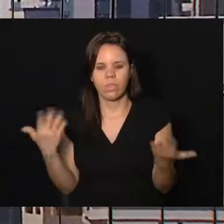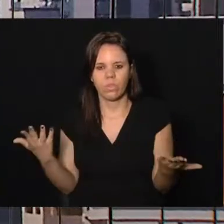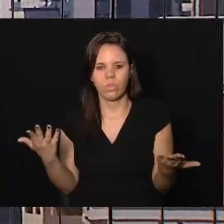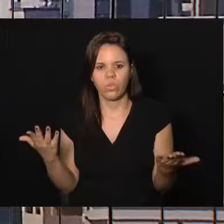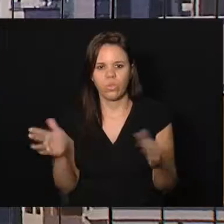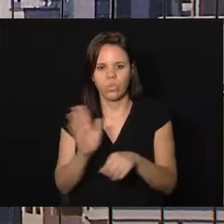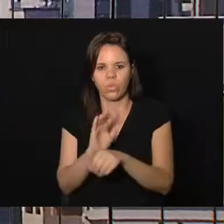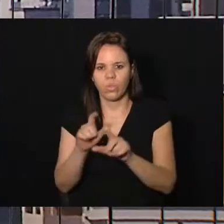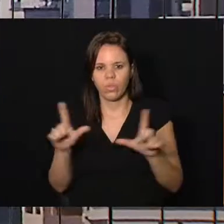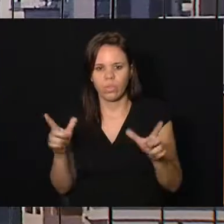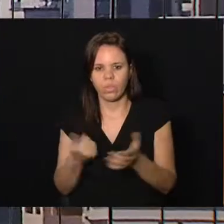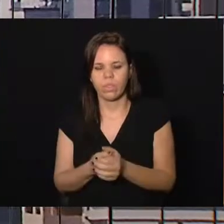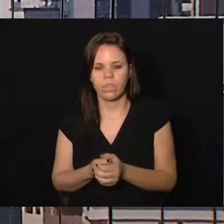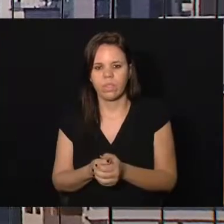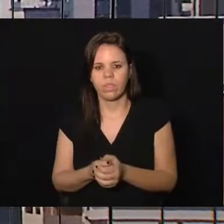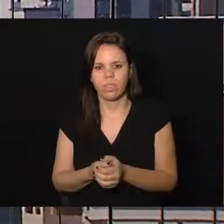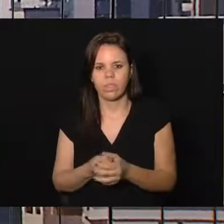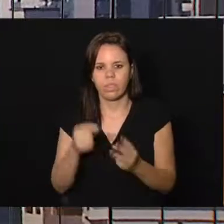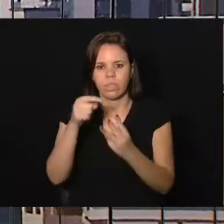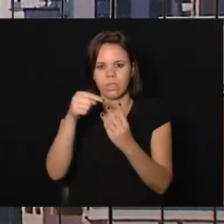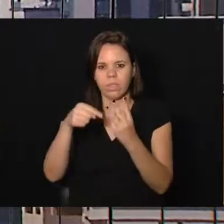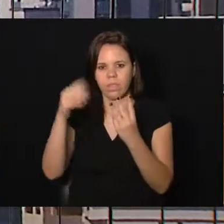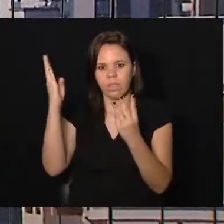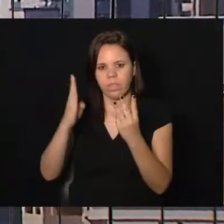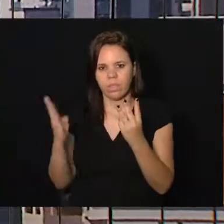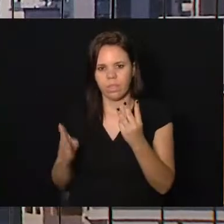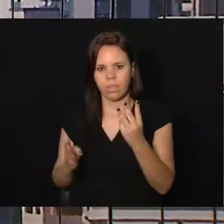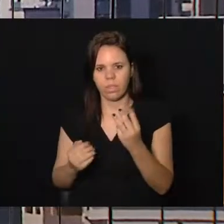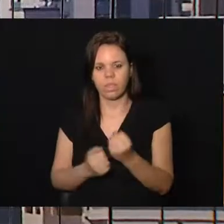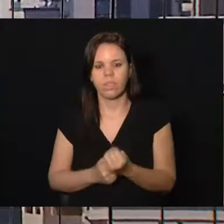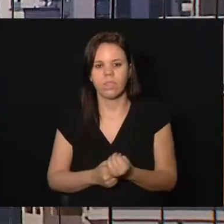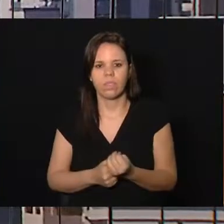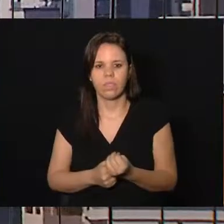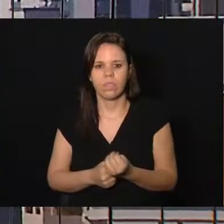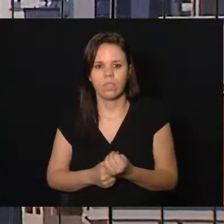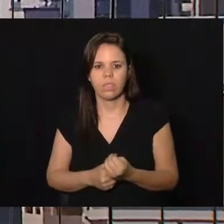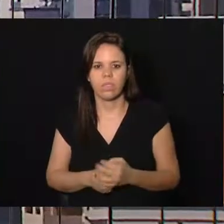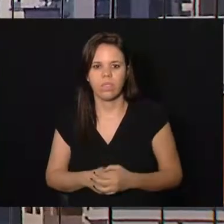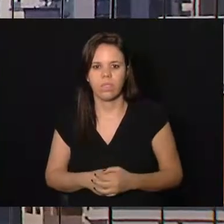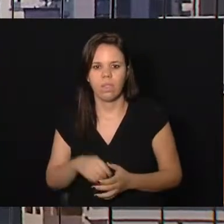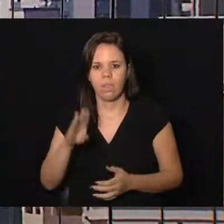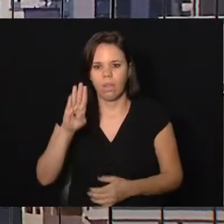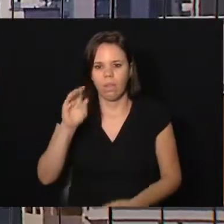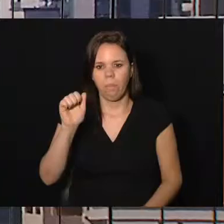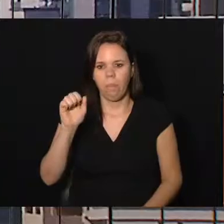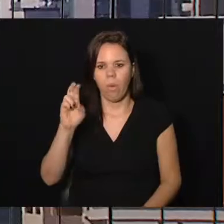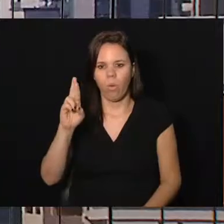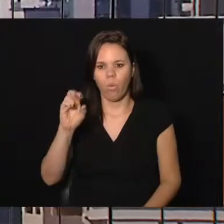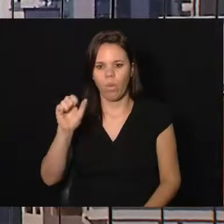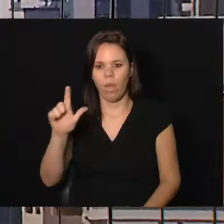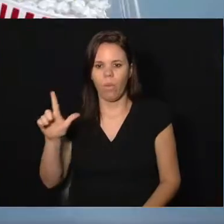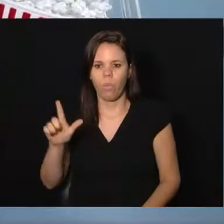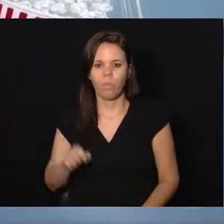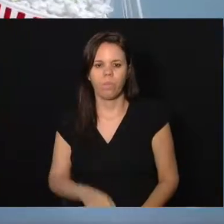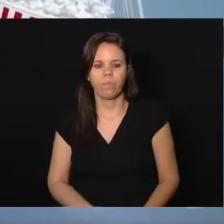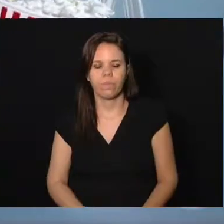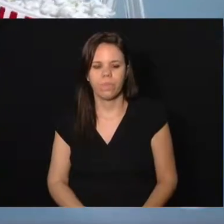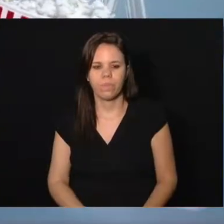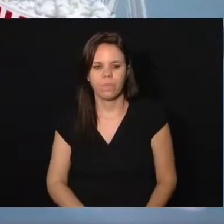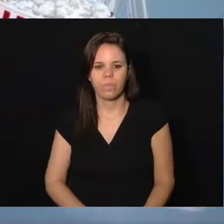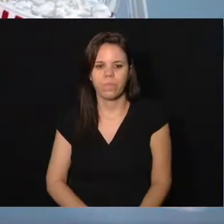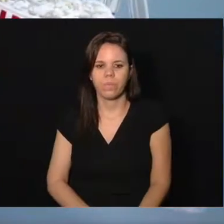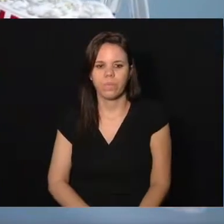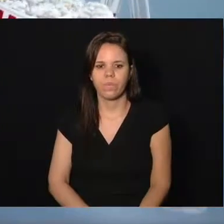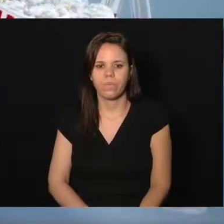os filmes. Destaque para 3 brasileiros, entre eles Bacurau, de Sônia Braga.